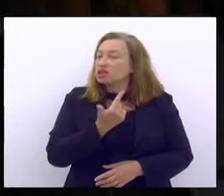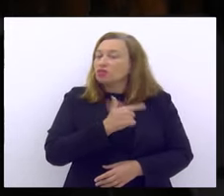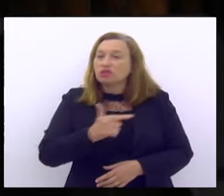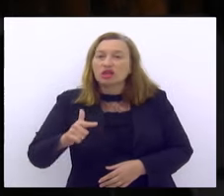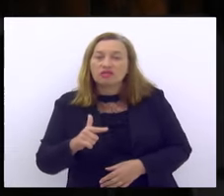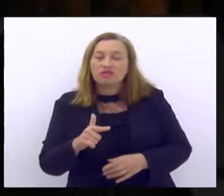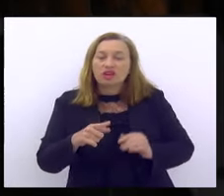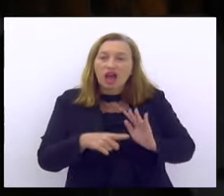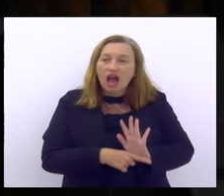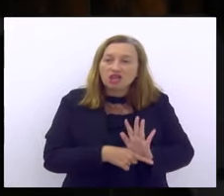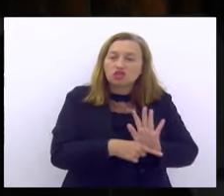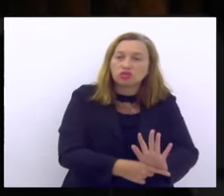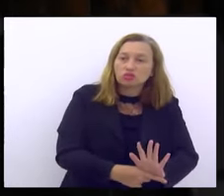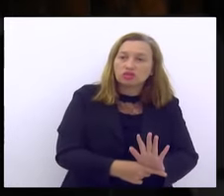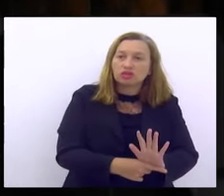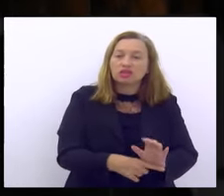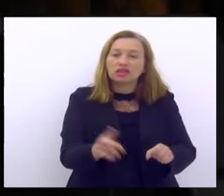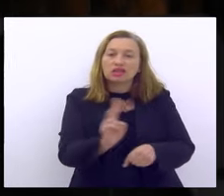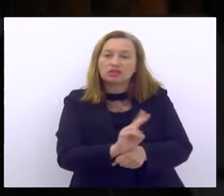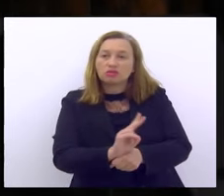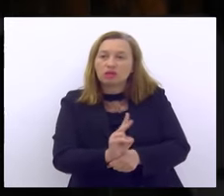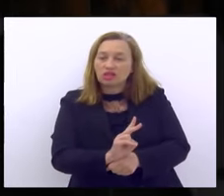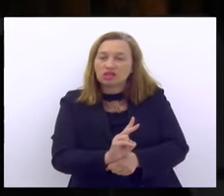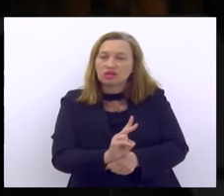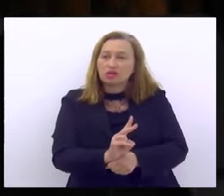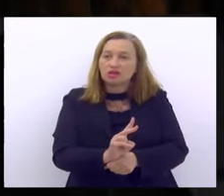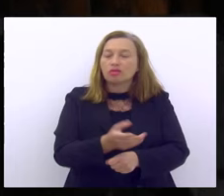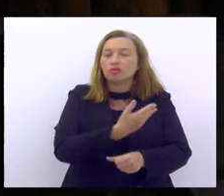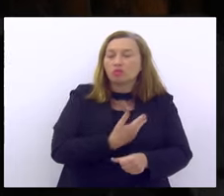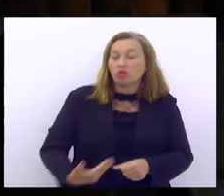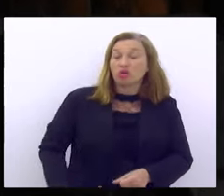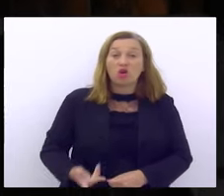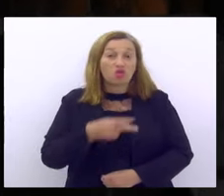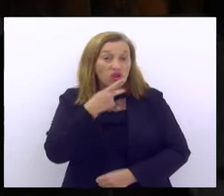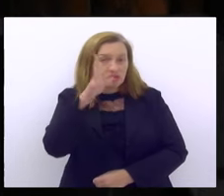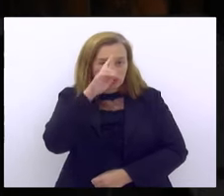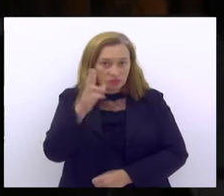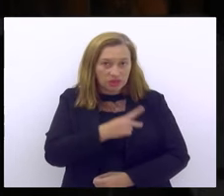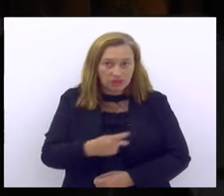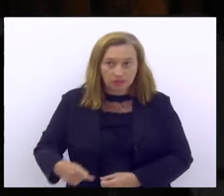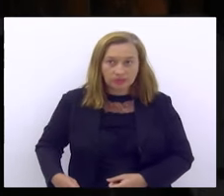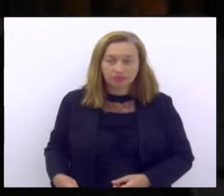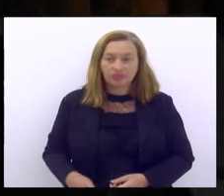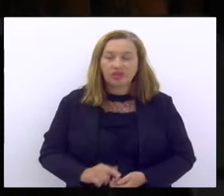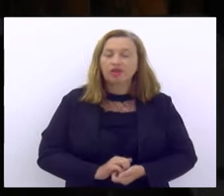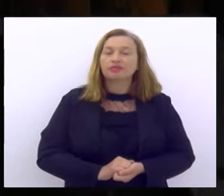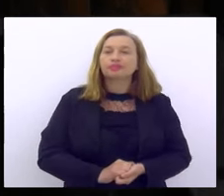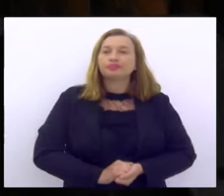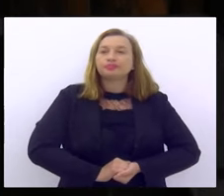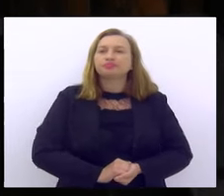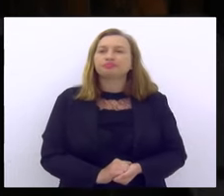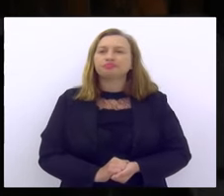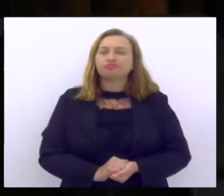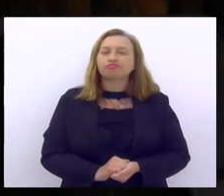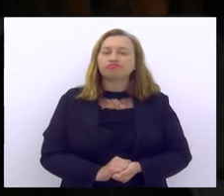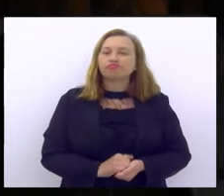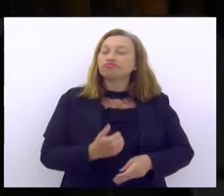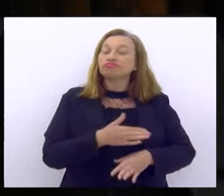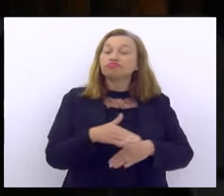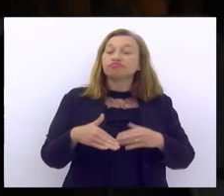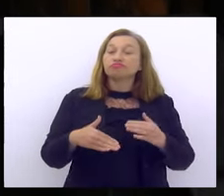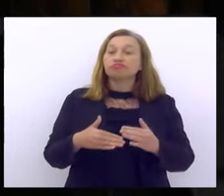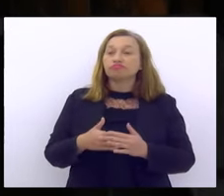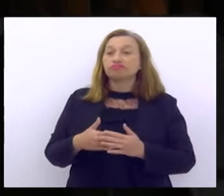agentes da segurança pública. E falo isso, presidente, com toda a cabeça